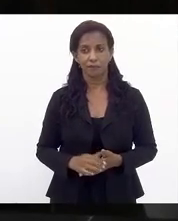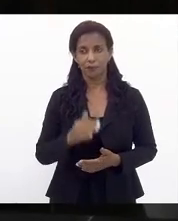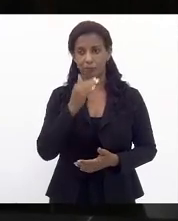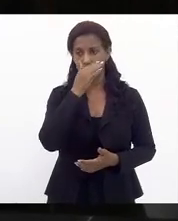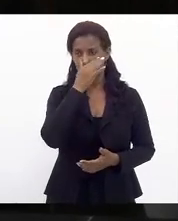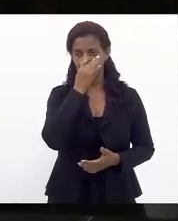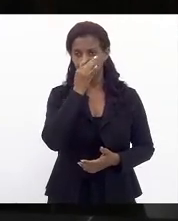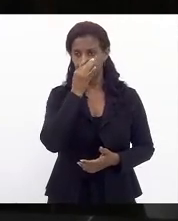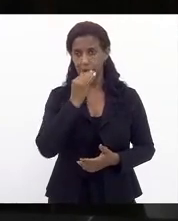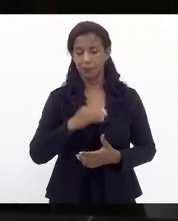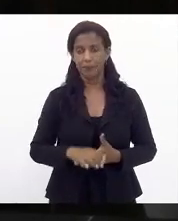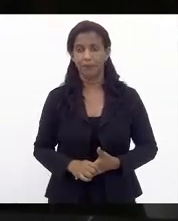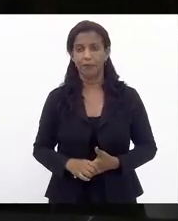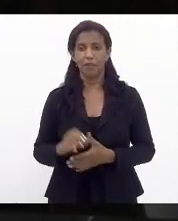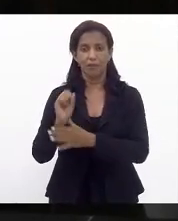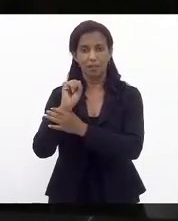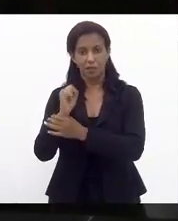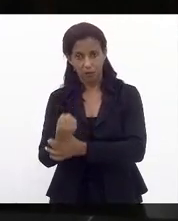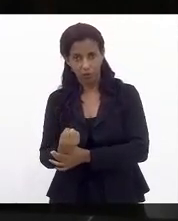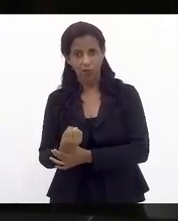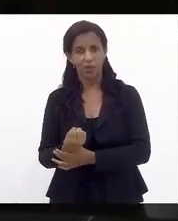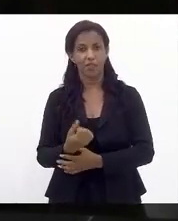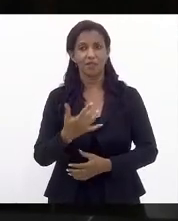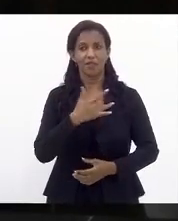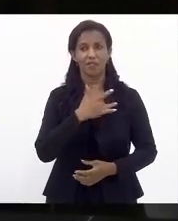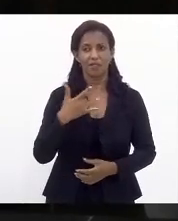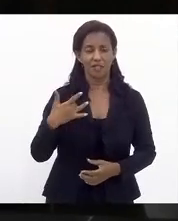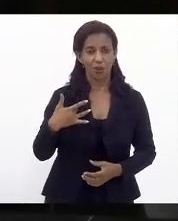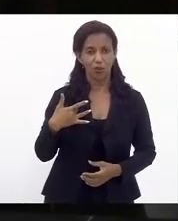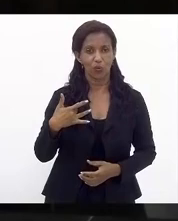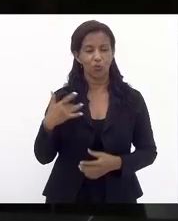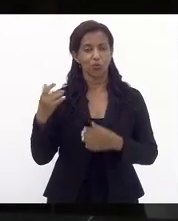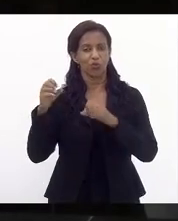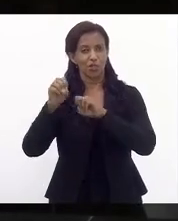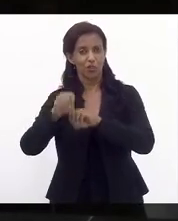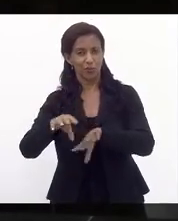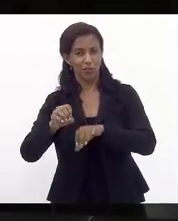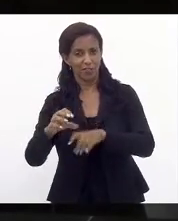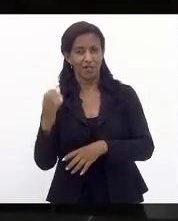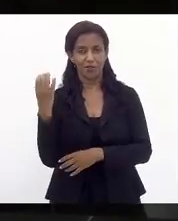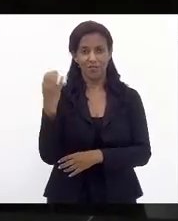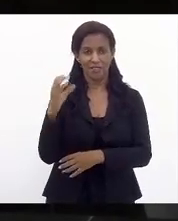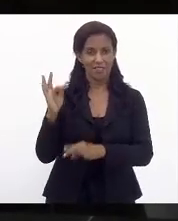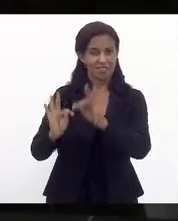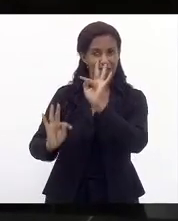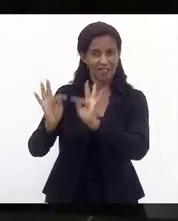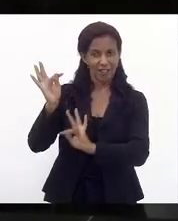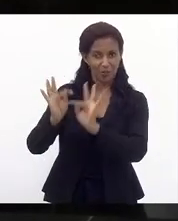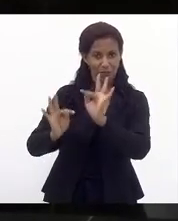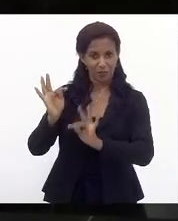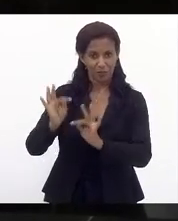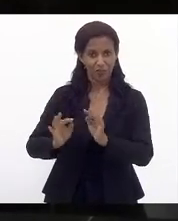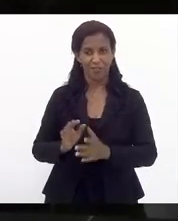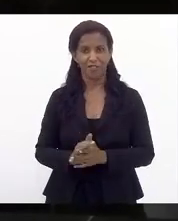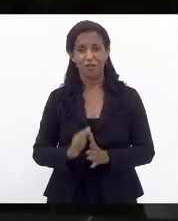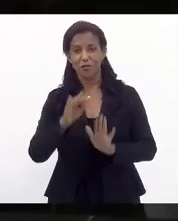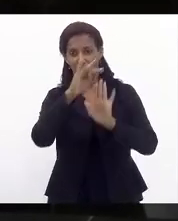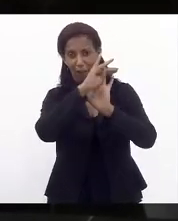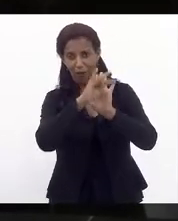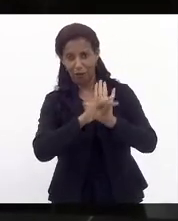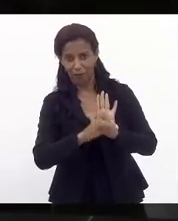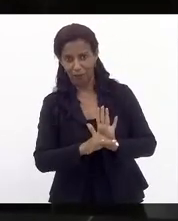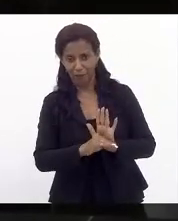segurança saúde e educação e ciência e tecnologia só tô corrigindo a